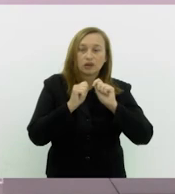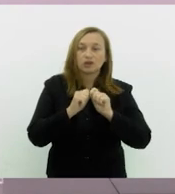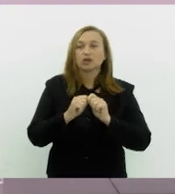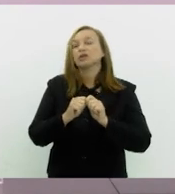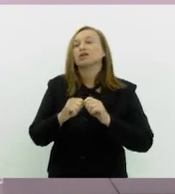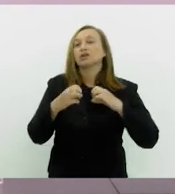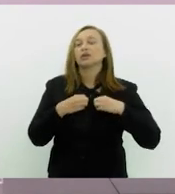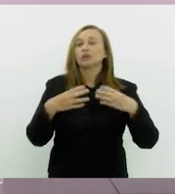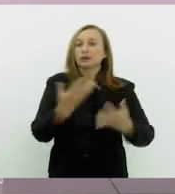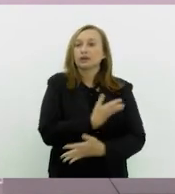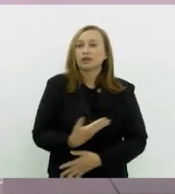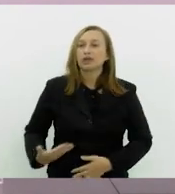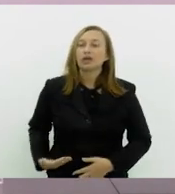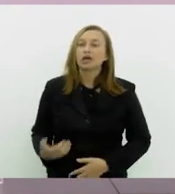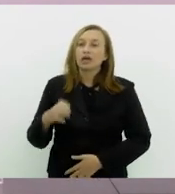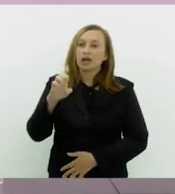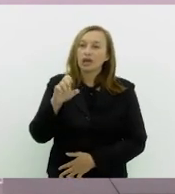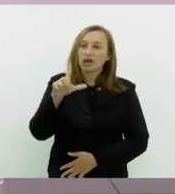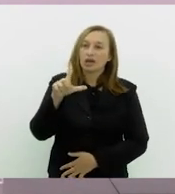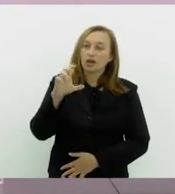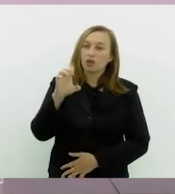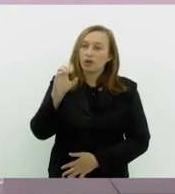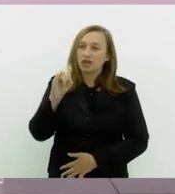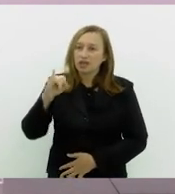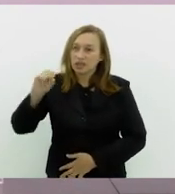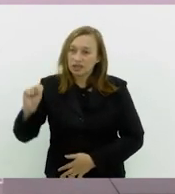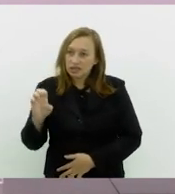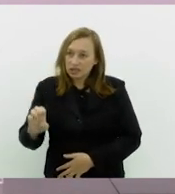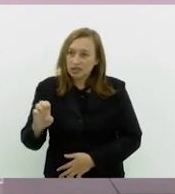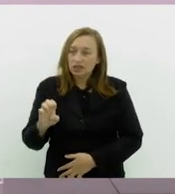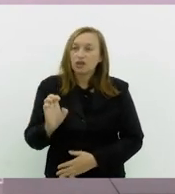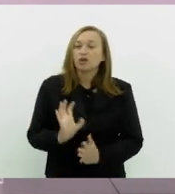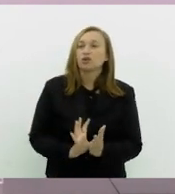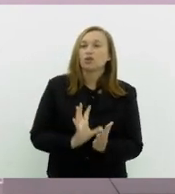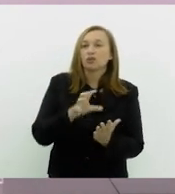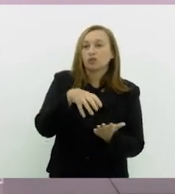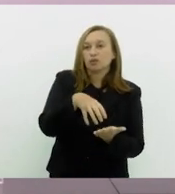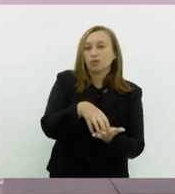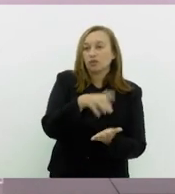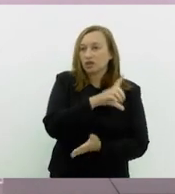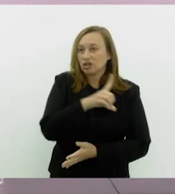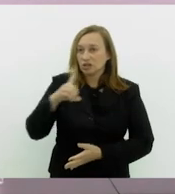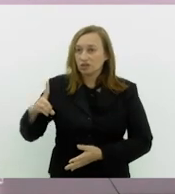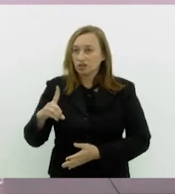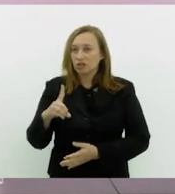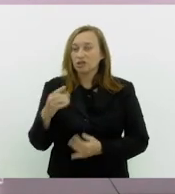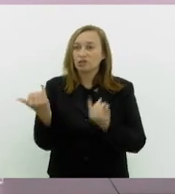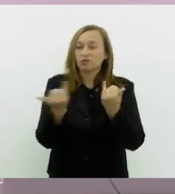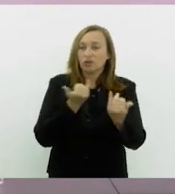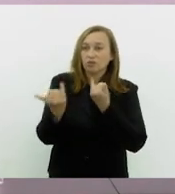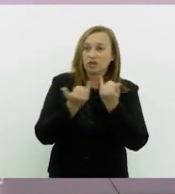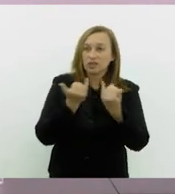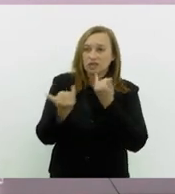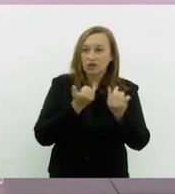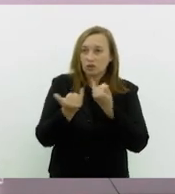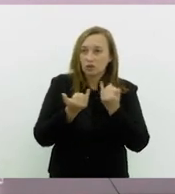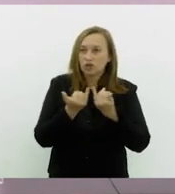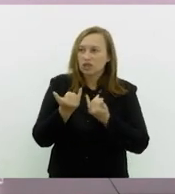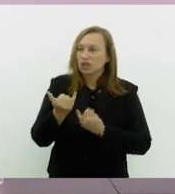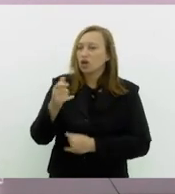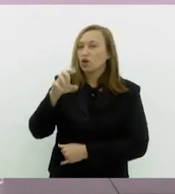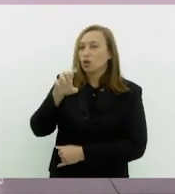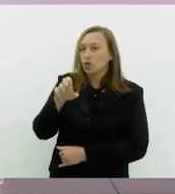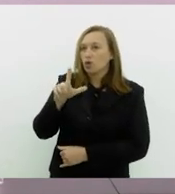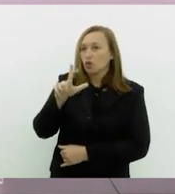a senhora Luíse Sampaio, que é coordenadora de informação da Casa Fluminense. Não sei se ela já chegou. Senhora